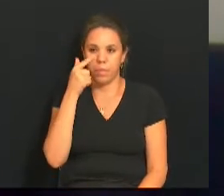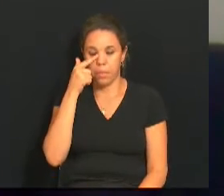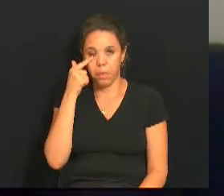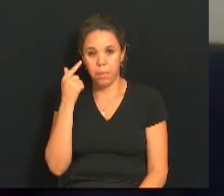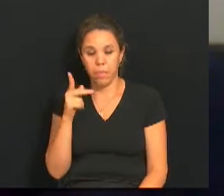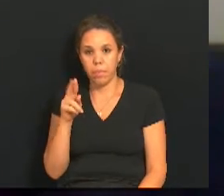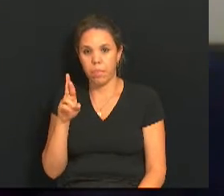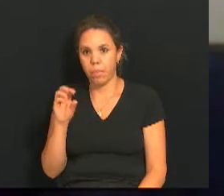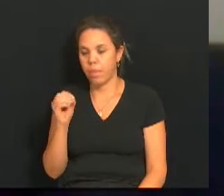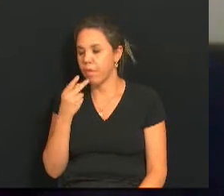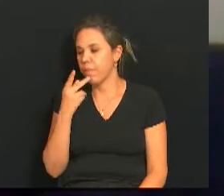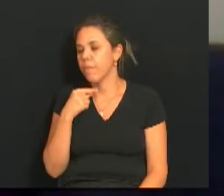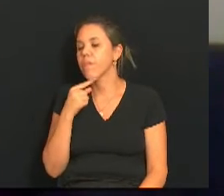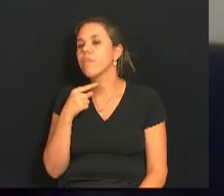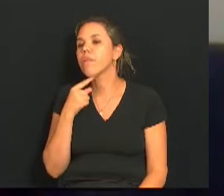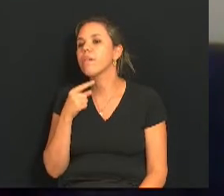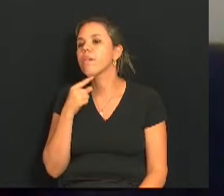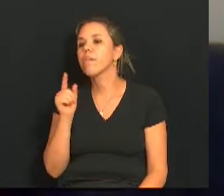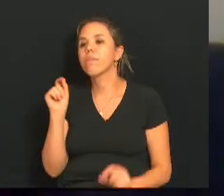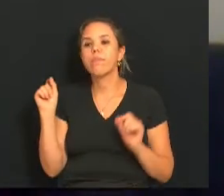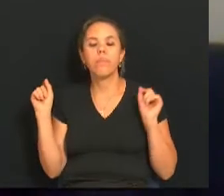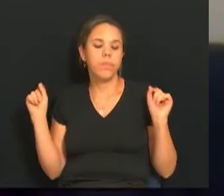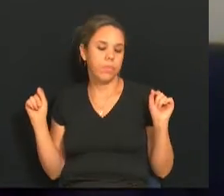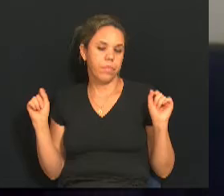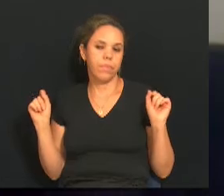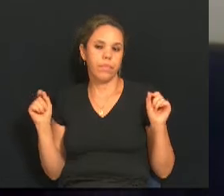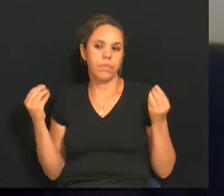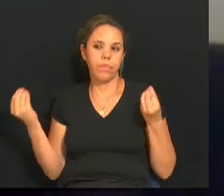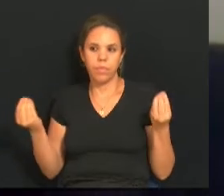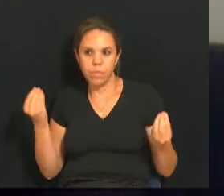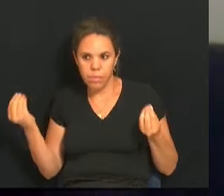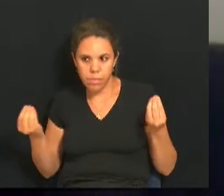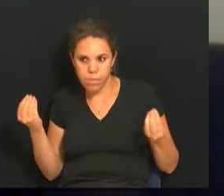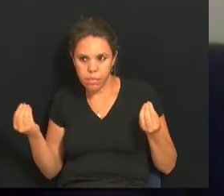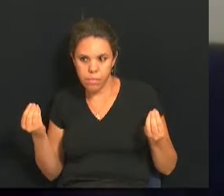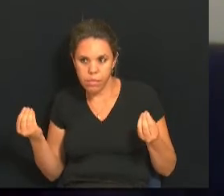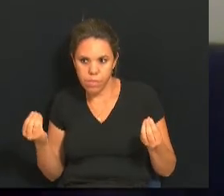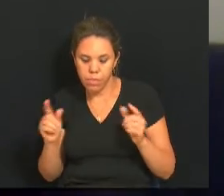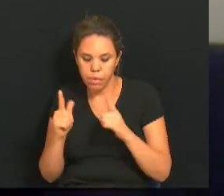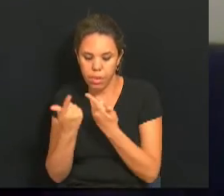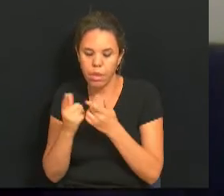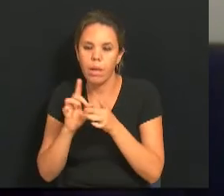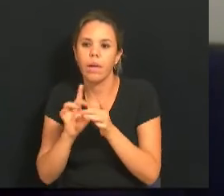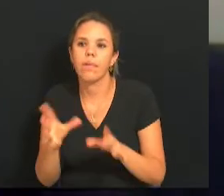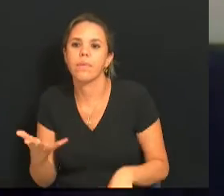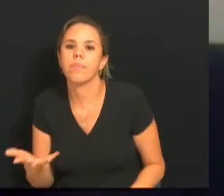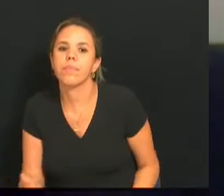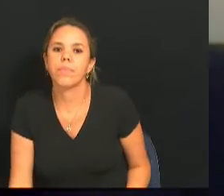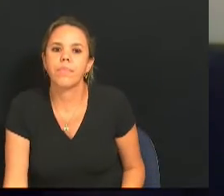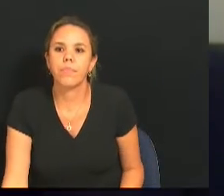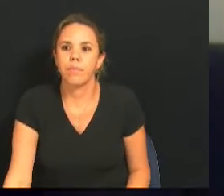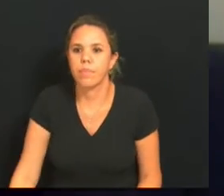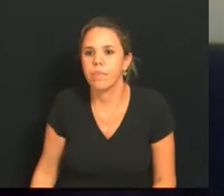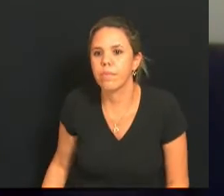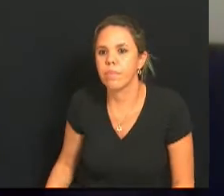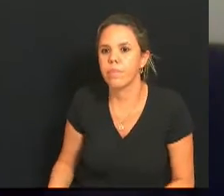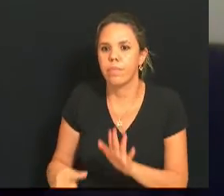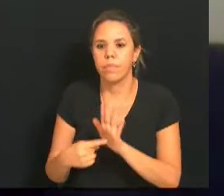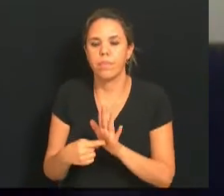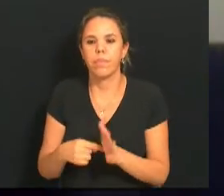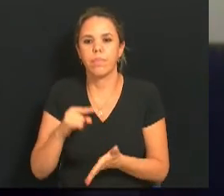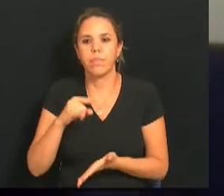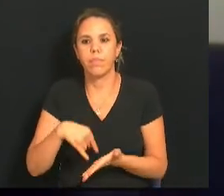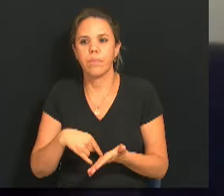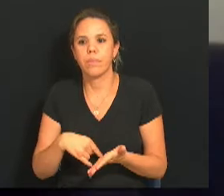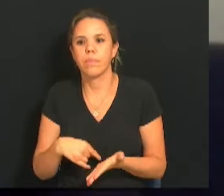Ganzelli questiona de que forma, né, a gestão democrática se apresenta num documento em que a